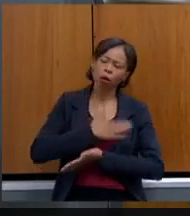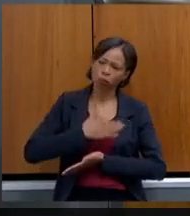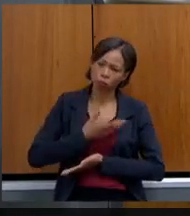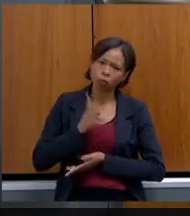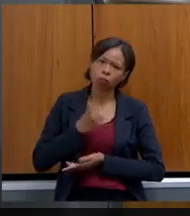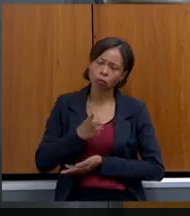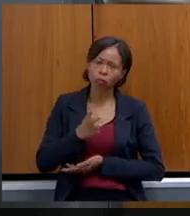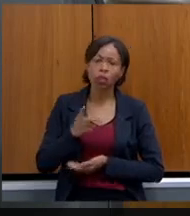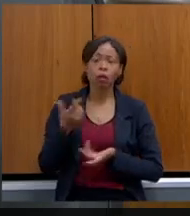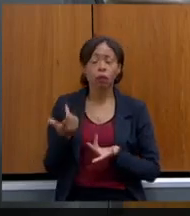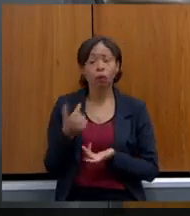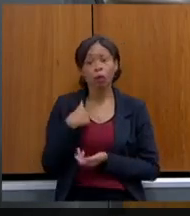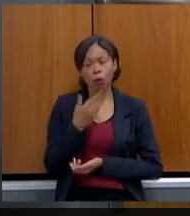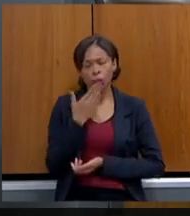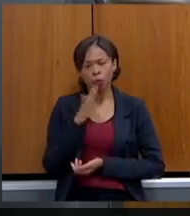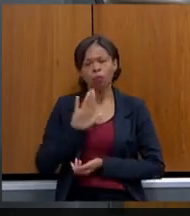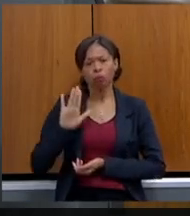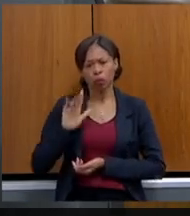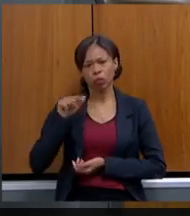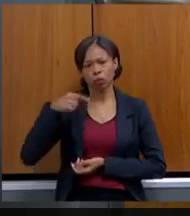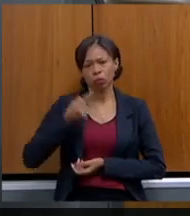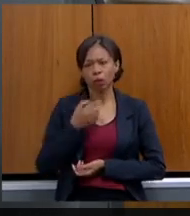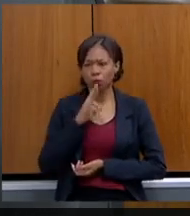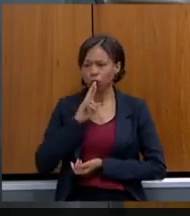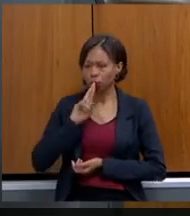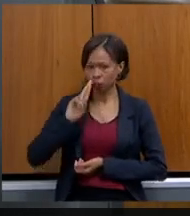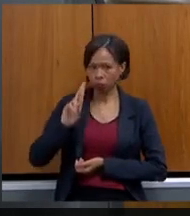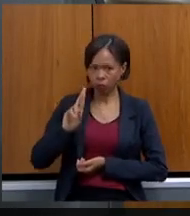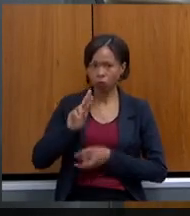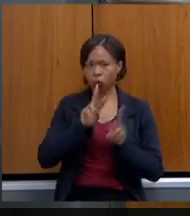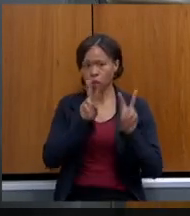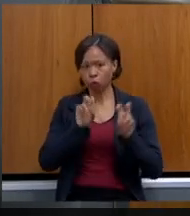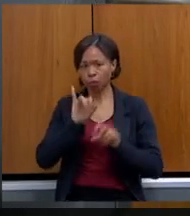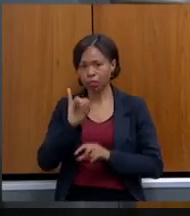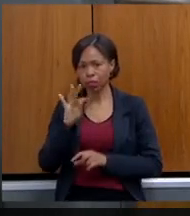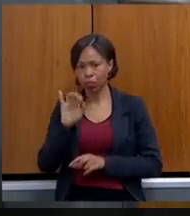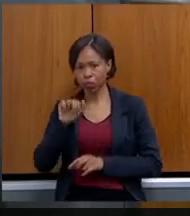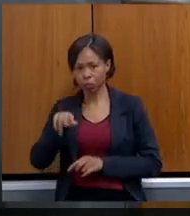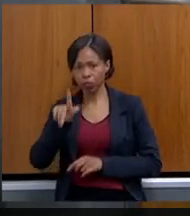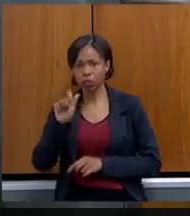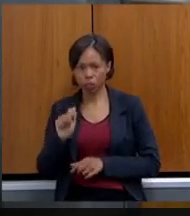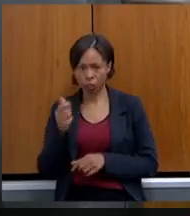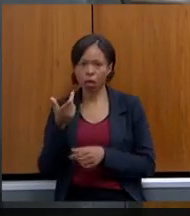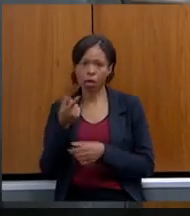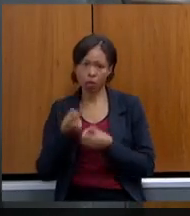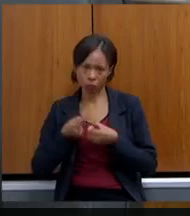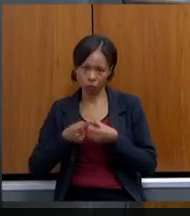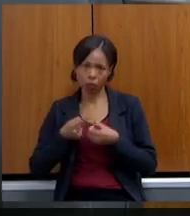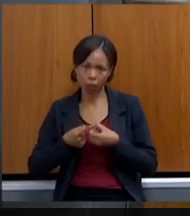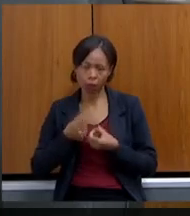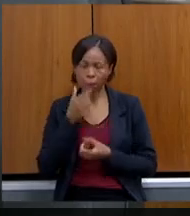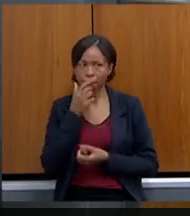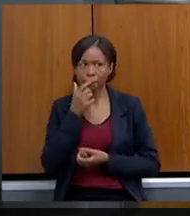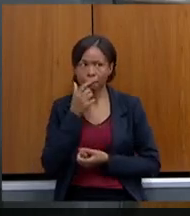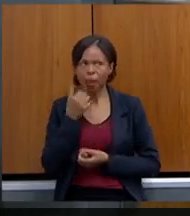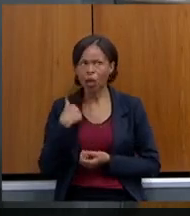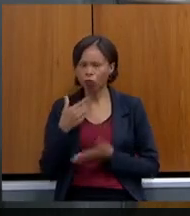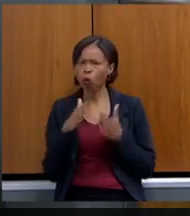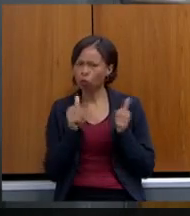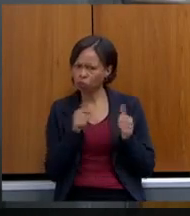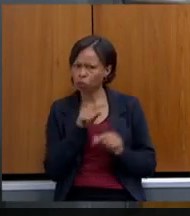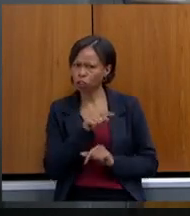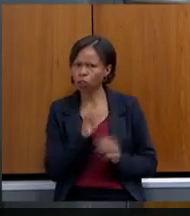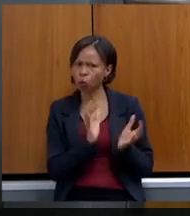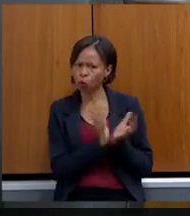comprometo aqui ele trazer a resposta sobre Itinga a gente vê eu vou pedir para a